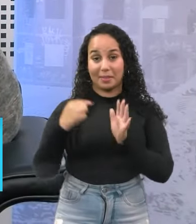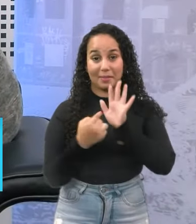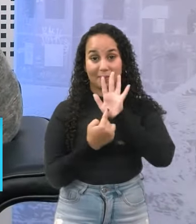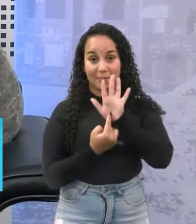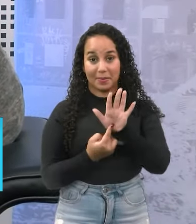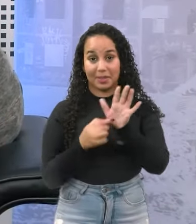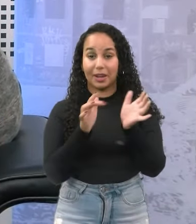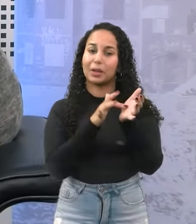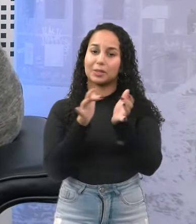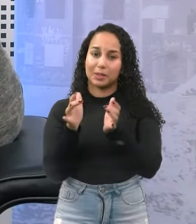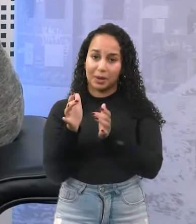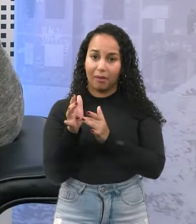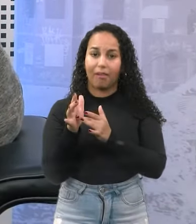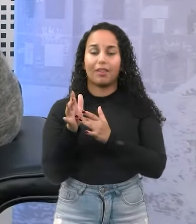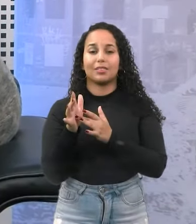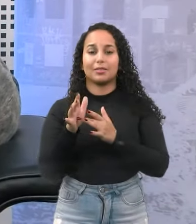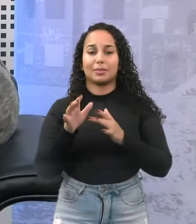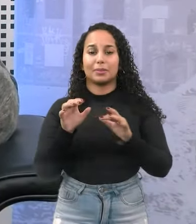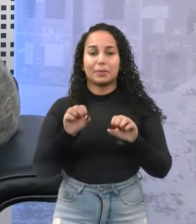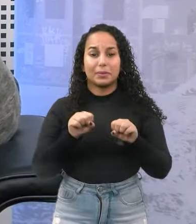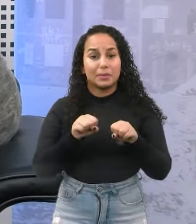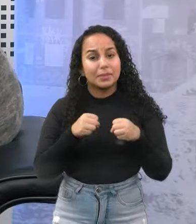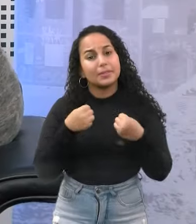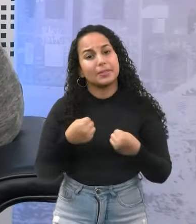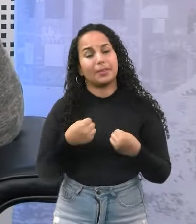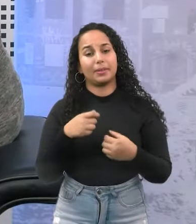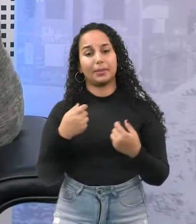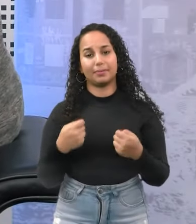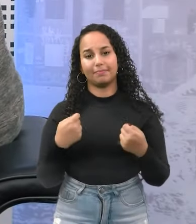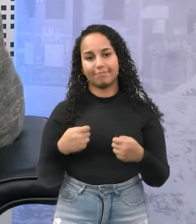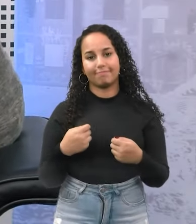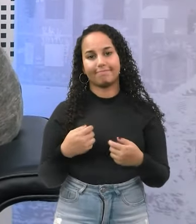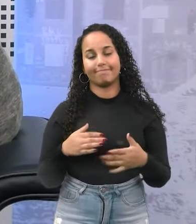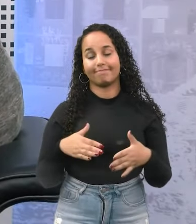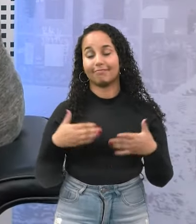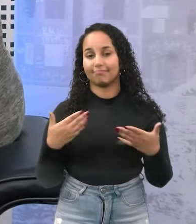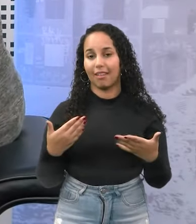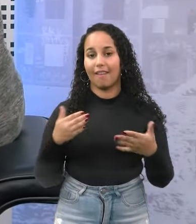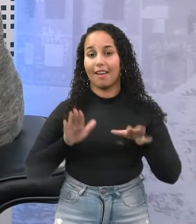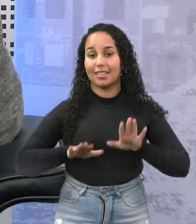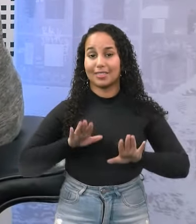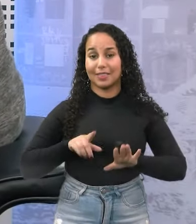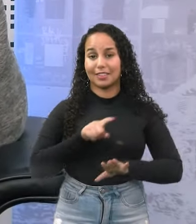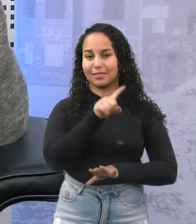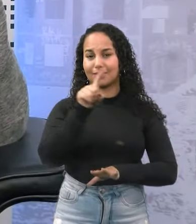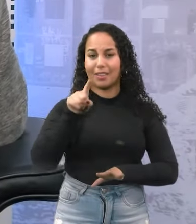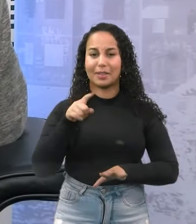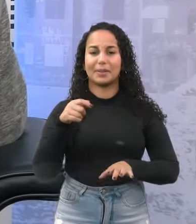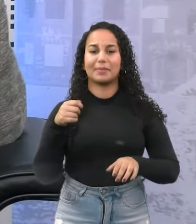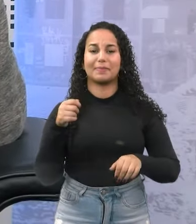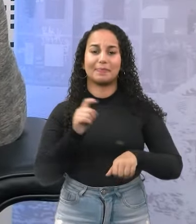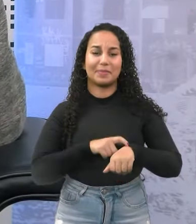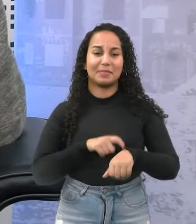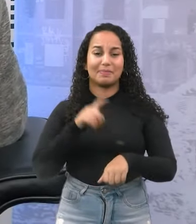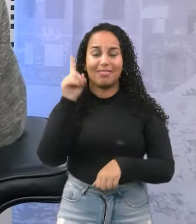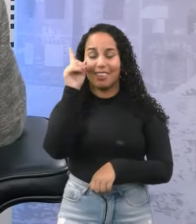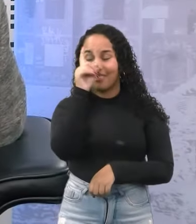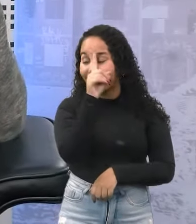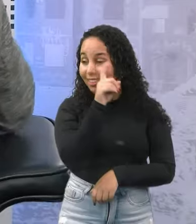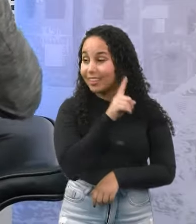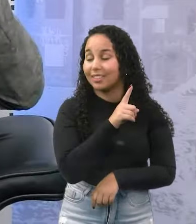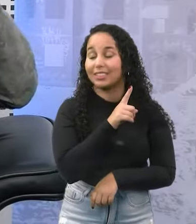foi provado até receber a coroa da glória. Quem sabe você passa por uma grande